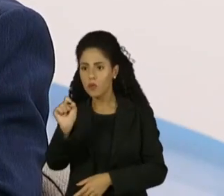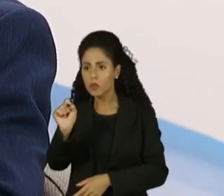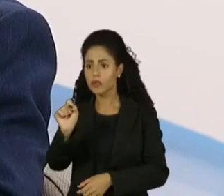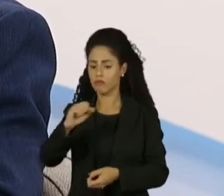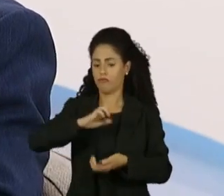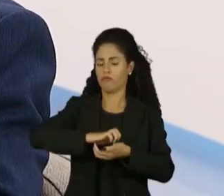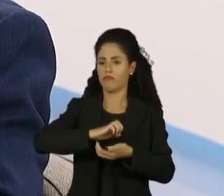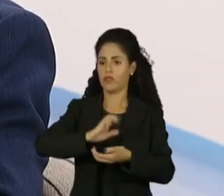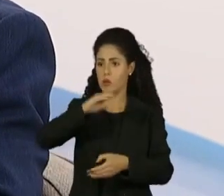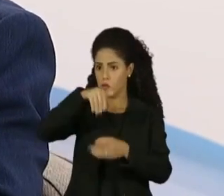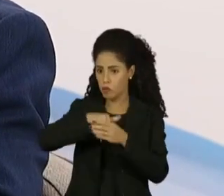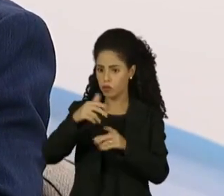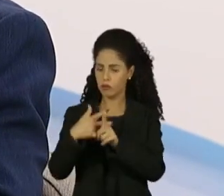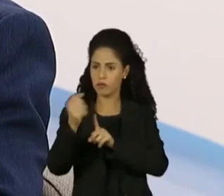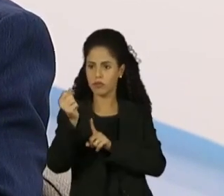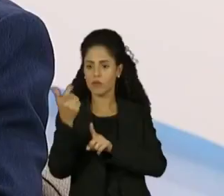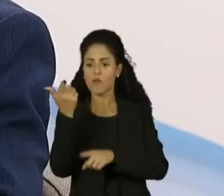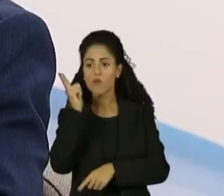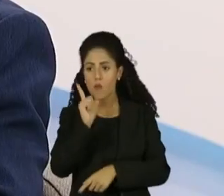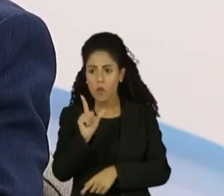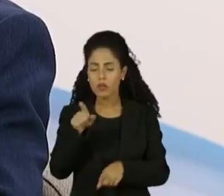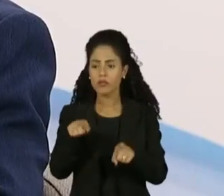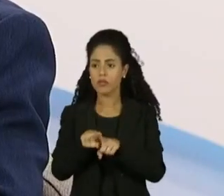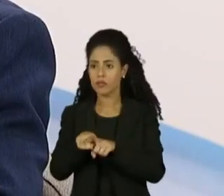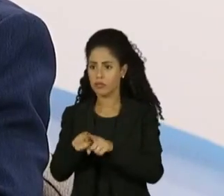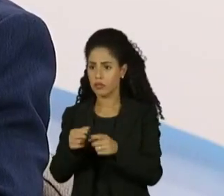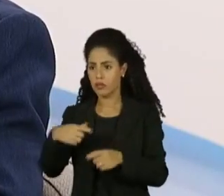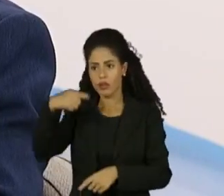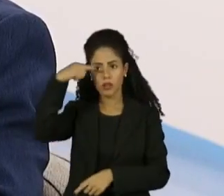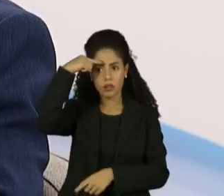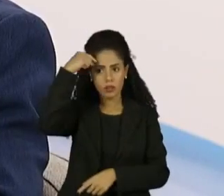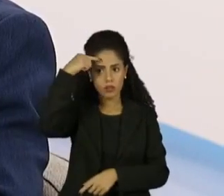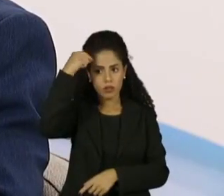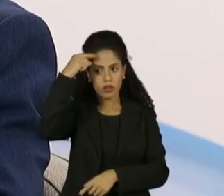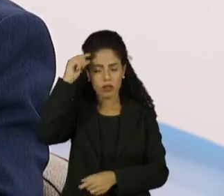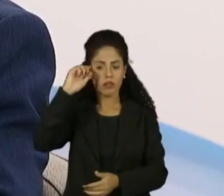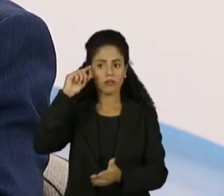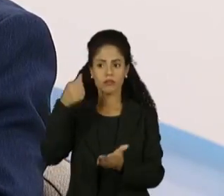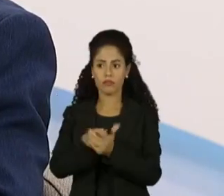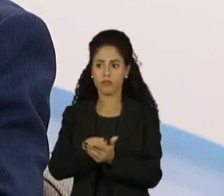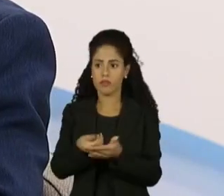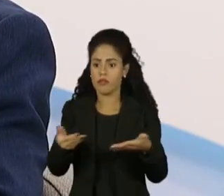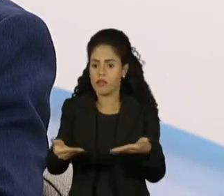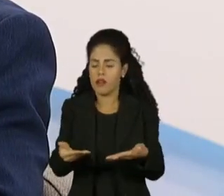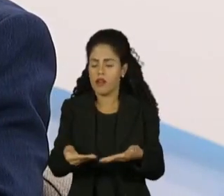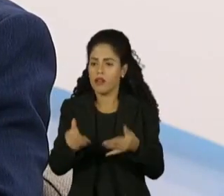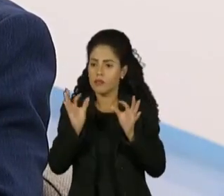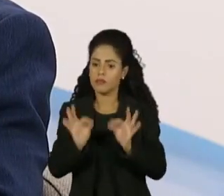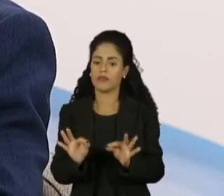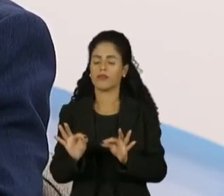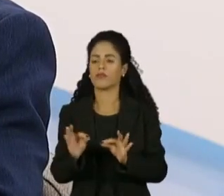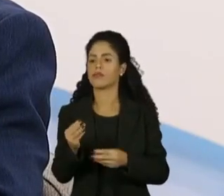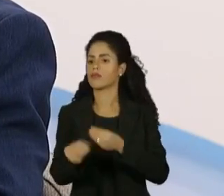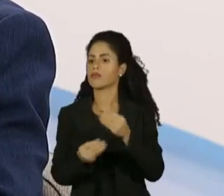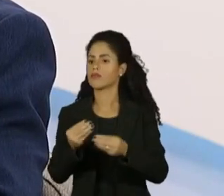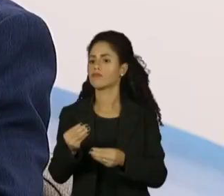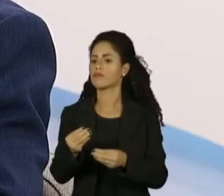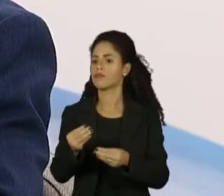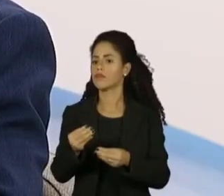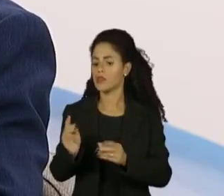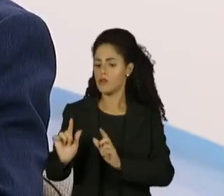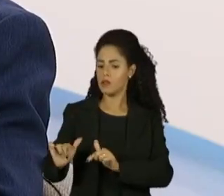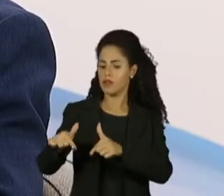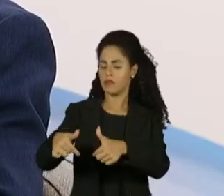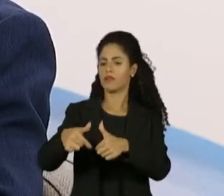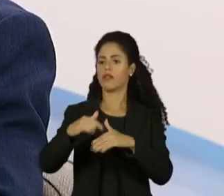STF, com um voto vencedor do atual presidente Barroso, definiu que a prerrogativa é estabelecida por